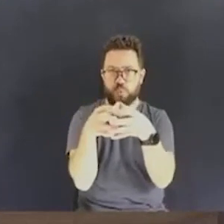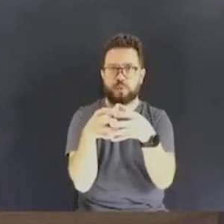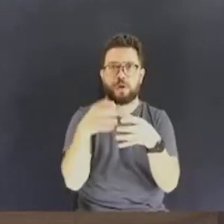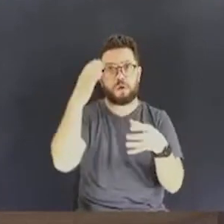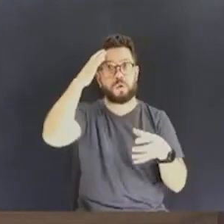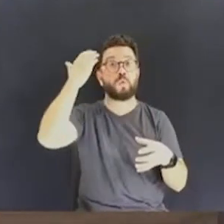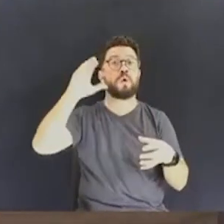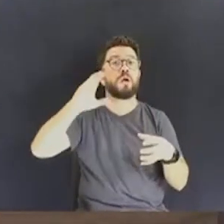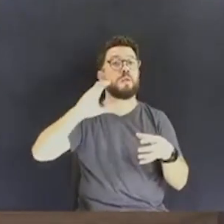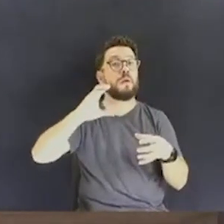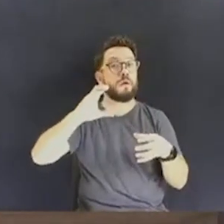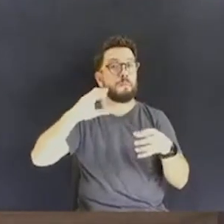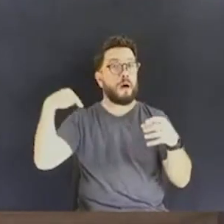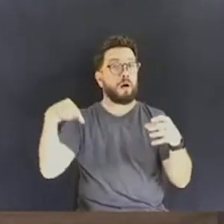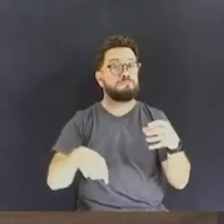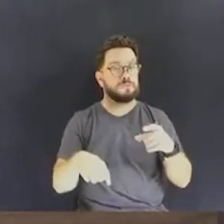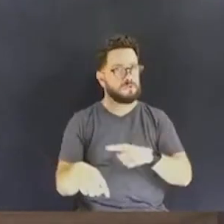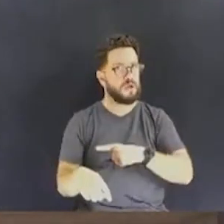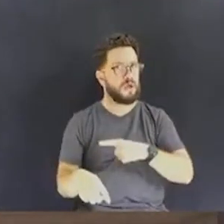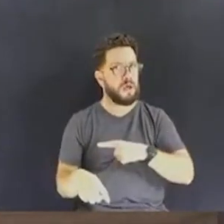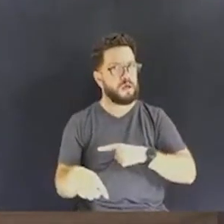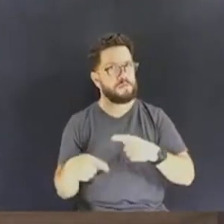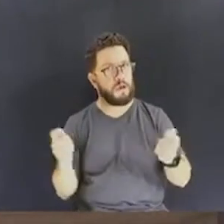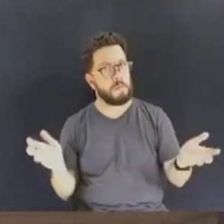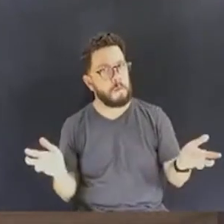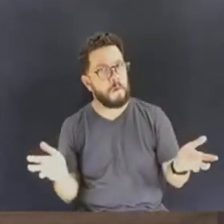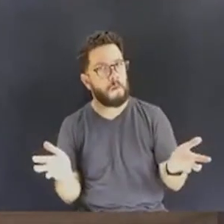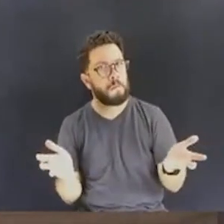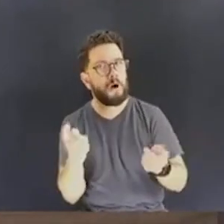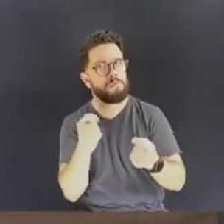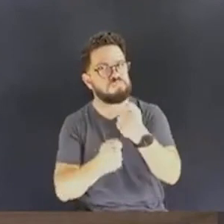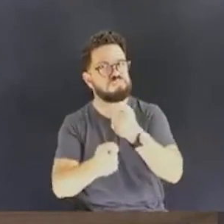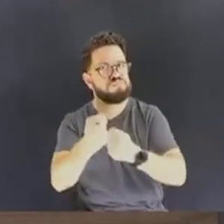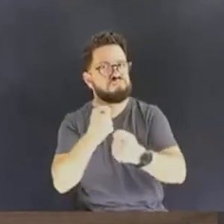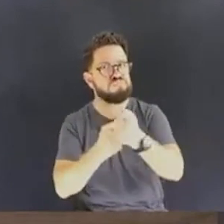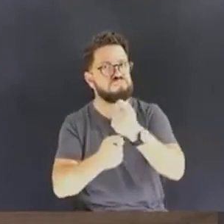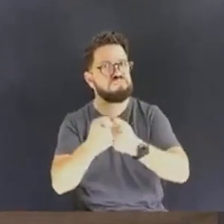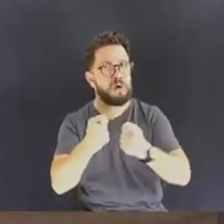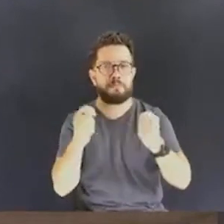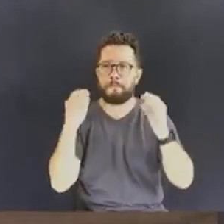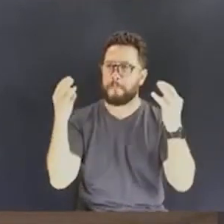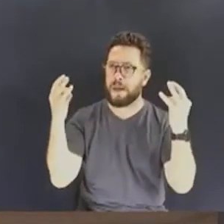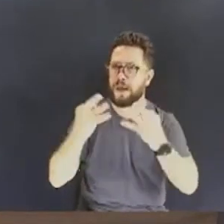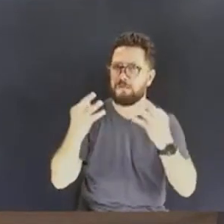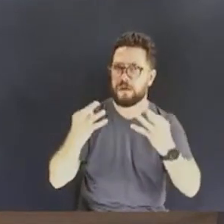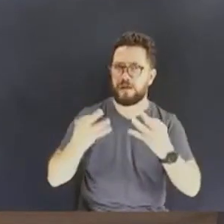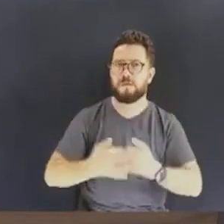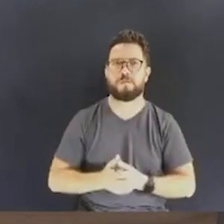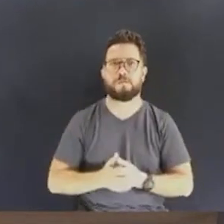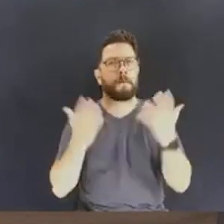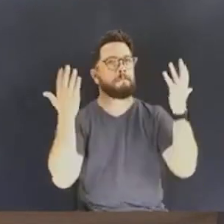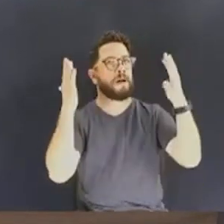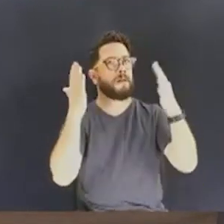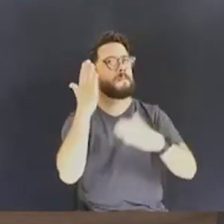tem que passar pelas finanças, pela Secretaria de Finanças, pelo orçamento e pelo planejamento. Então, parabéns, secretário Cristiano,